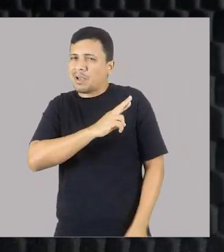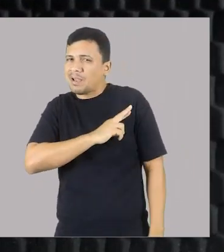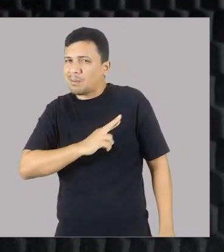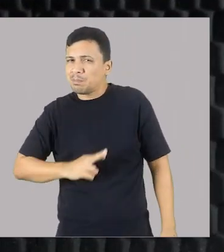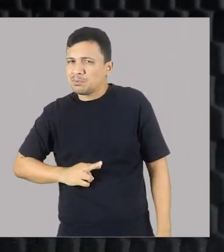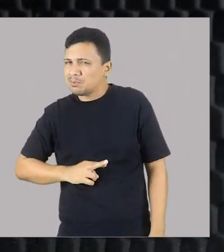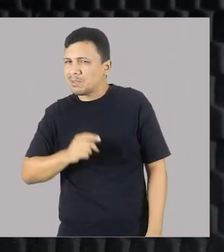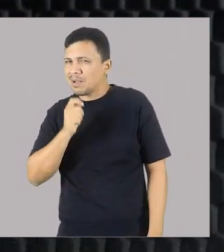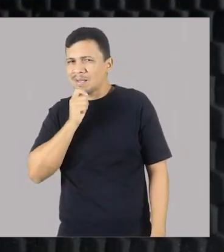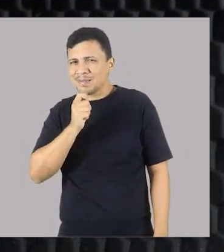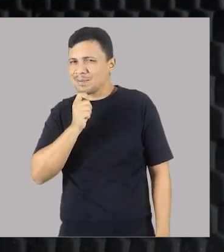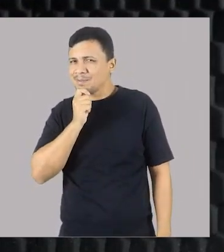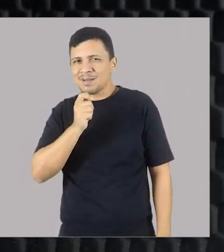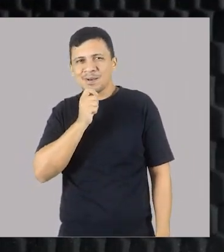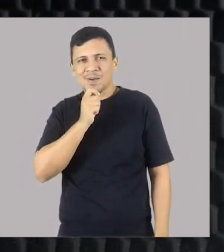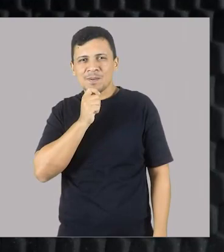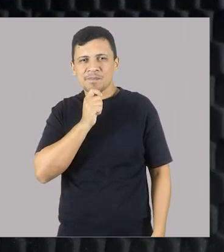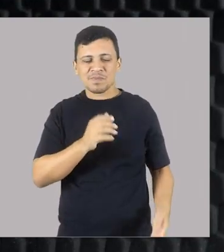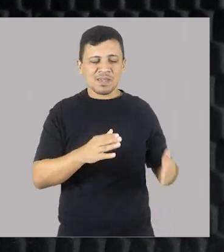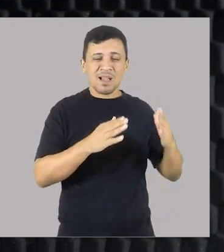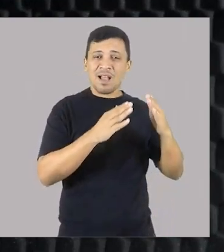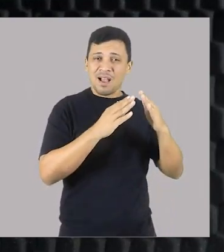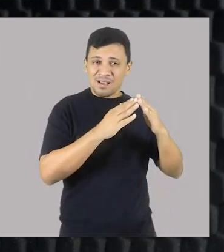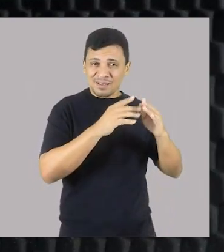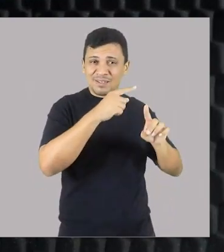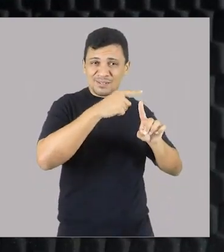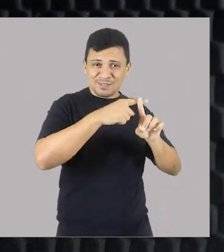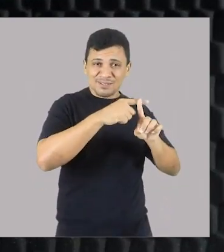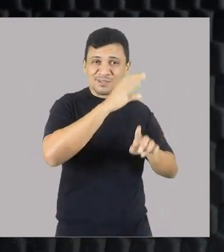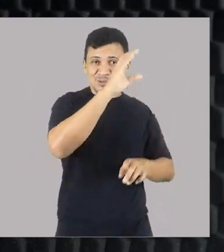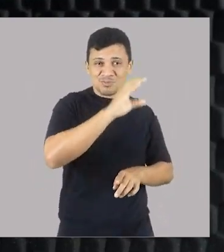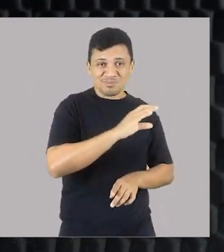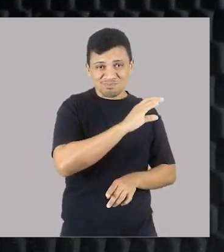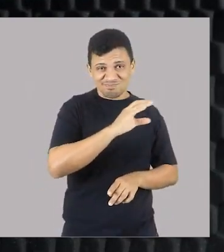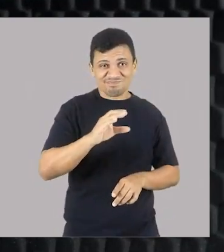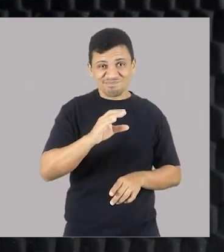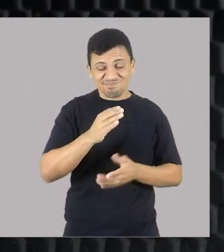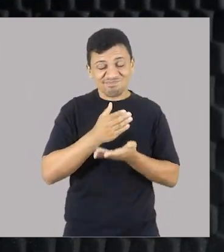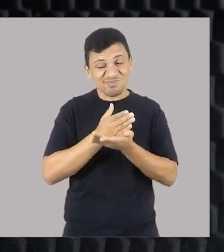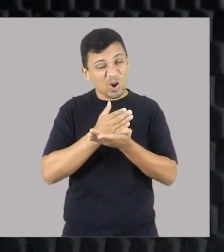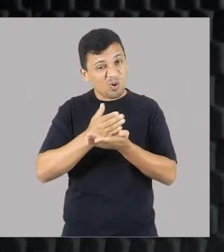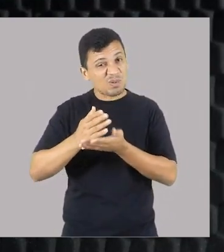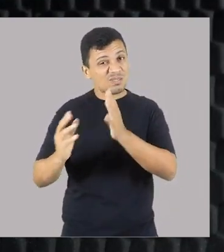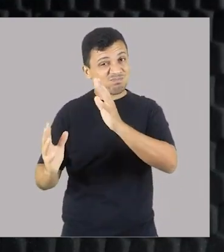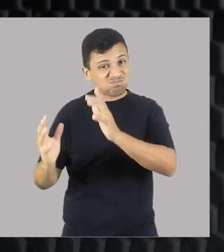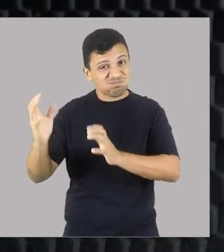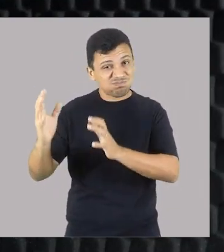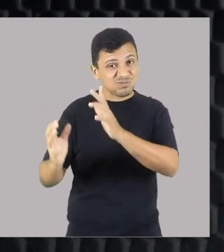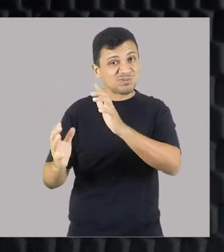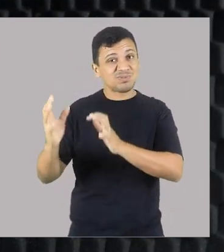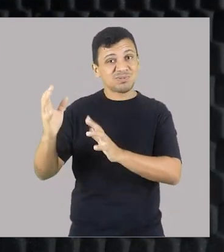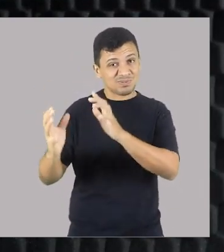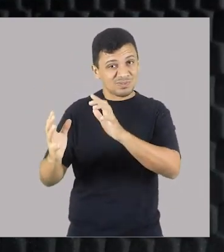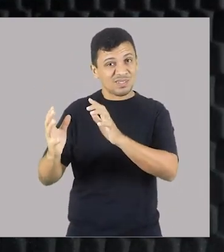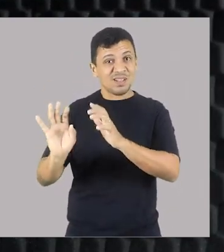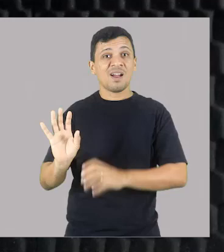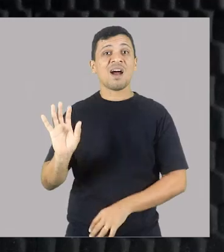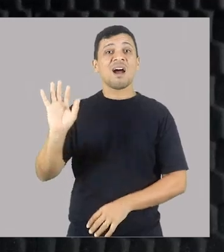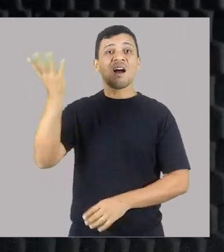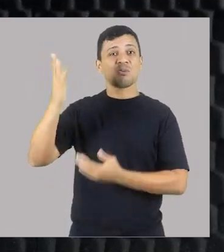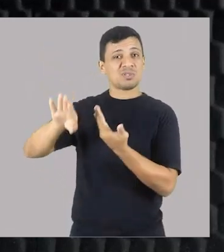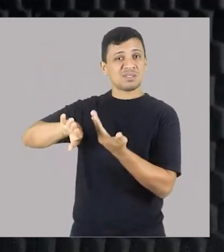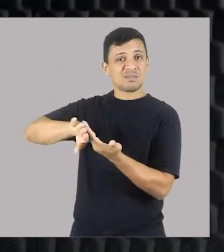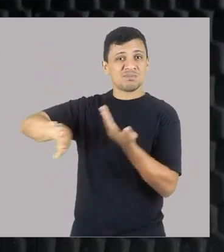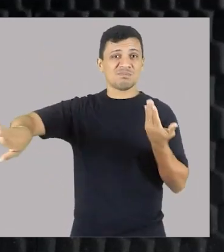essa igreja, ela vai se indispor com esse Estado. E essa indisposição vai acabar levando essa ruptura e